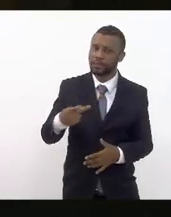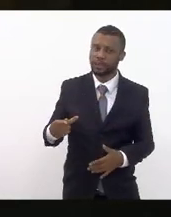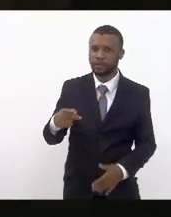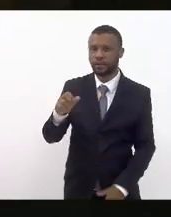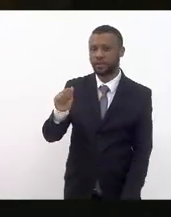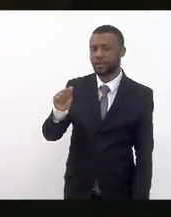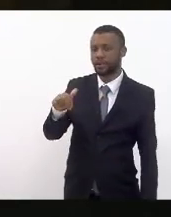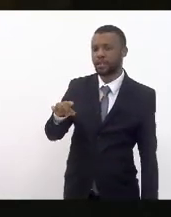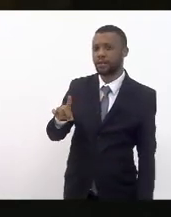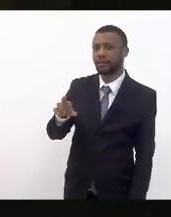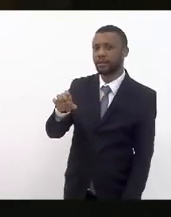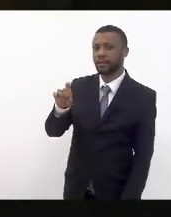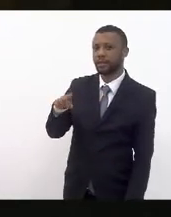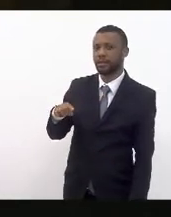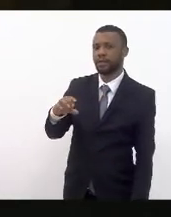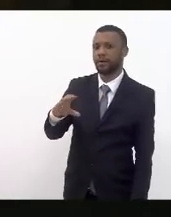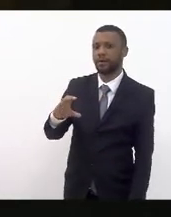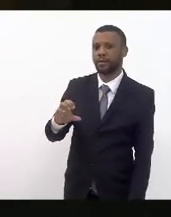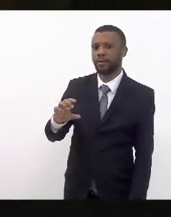E eu acho que nós